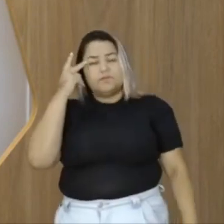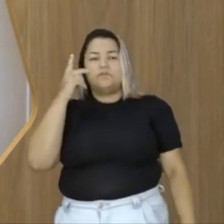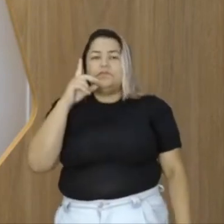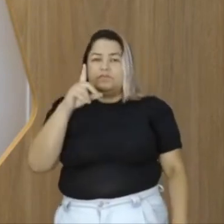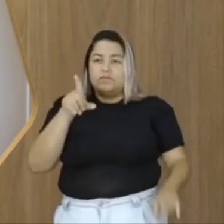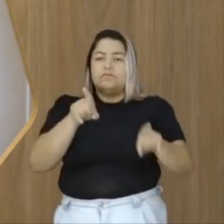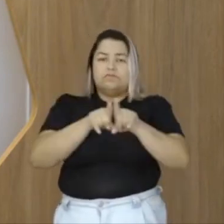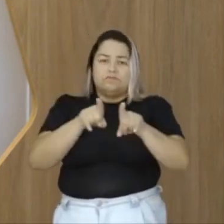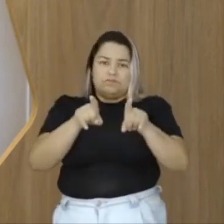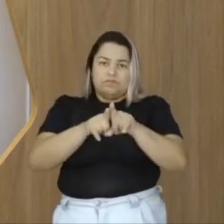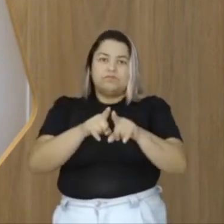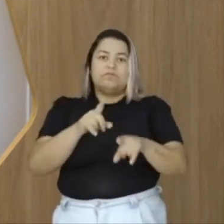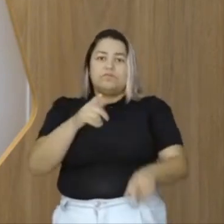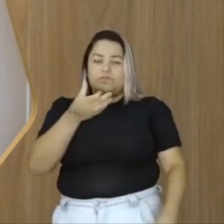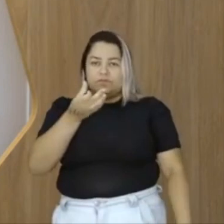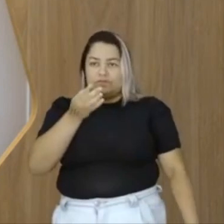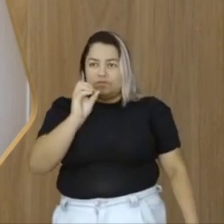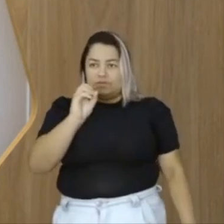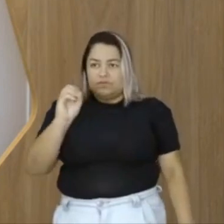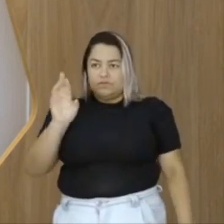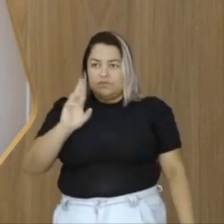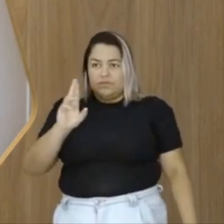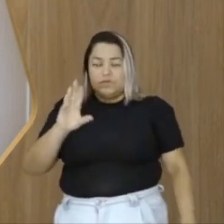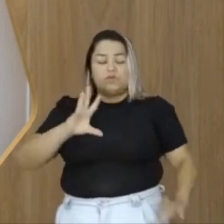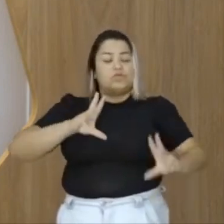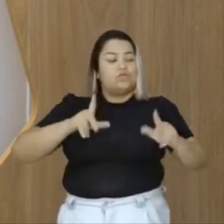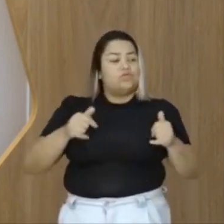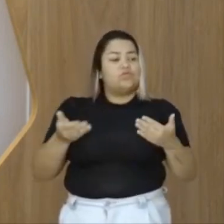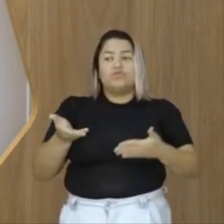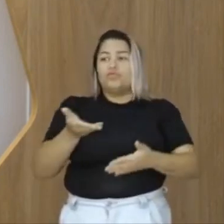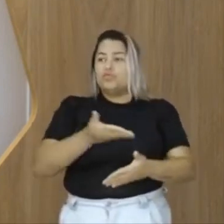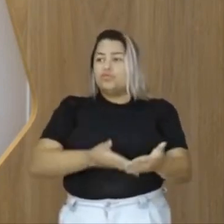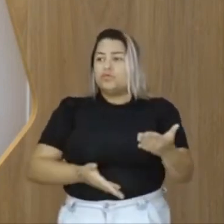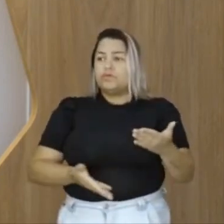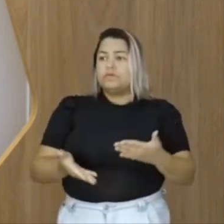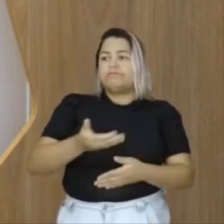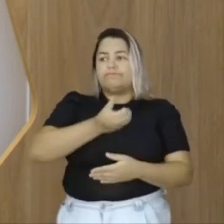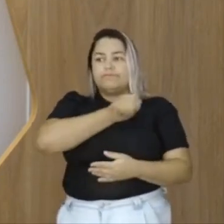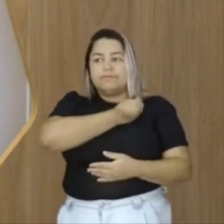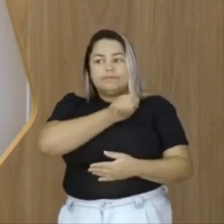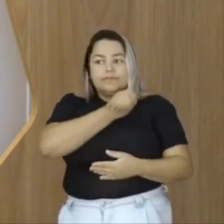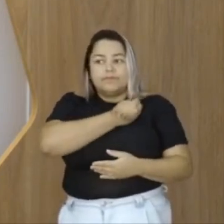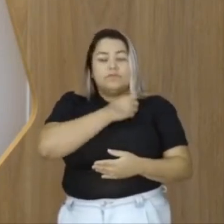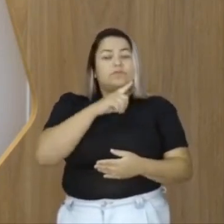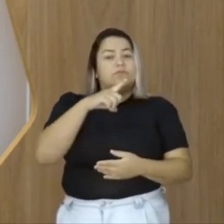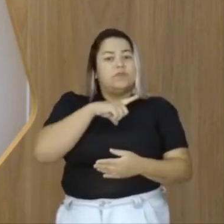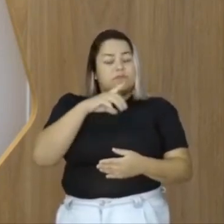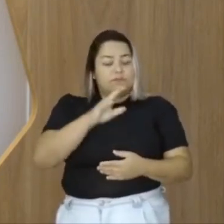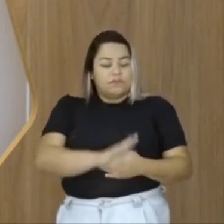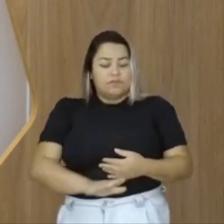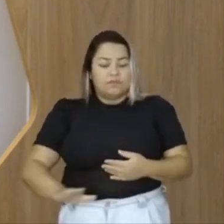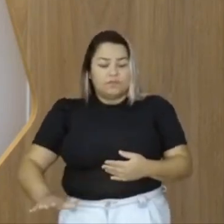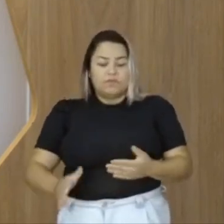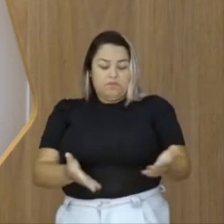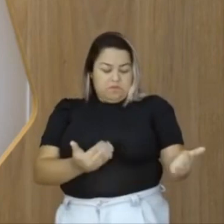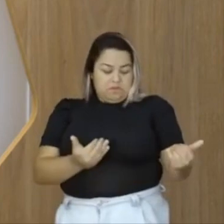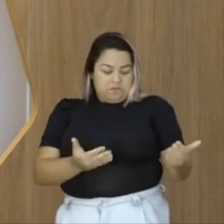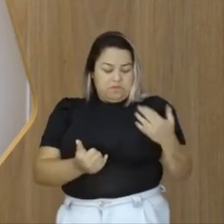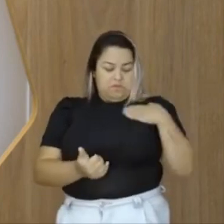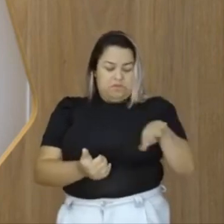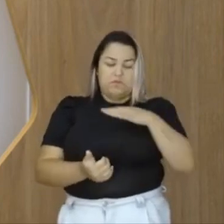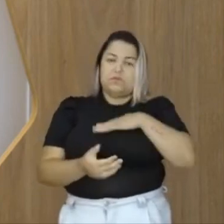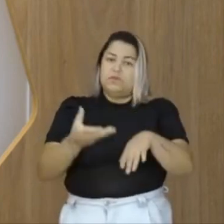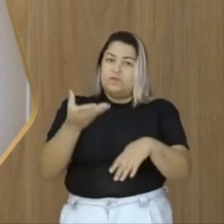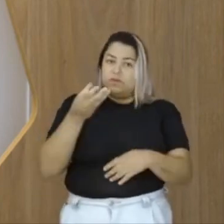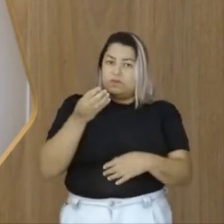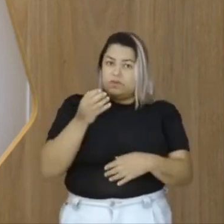recebia R$600. Agora não. Então, tudo envolve o número, se tem criança, se tem adolescente, se tem gestante, se tem criança de